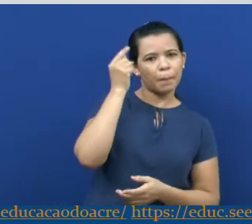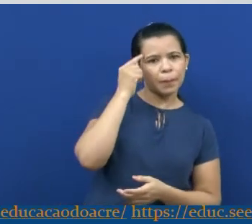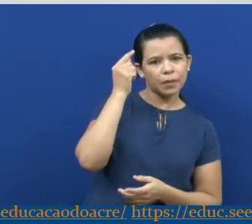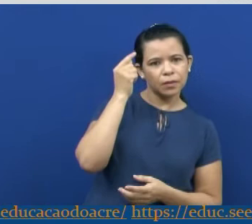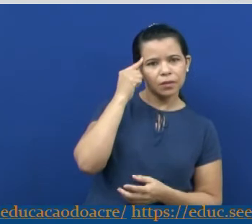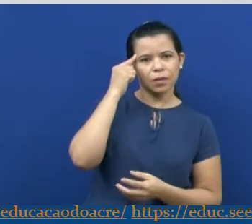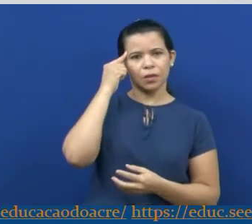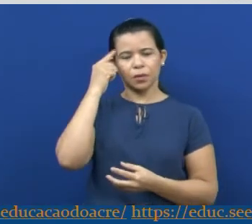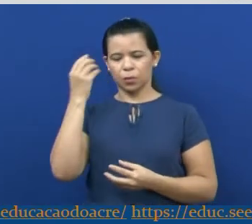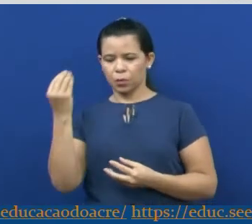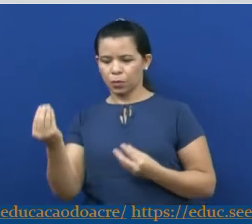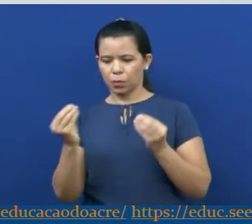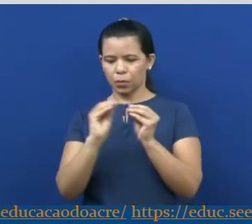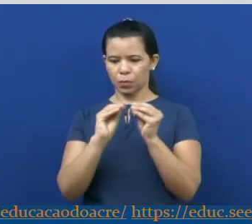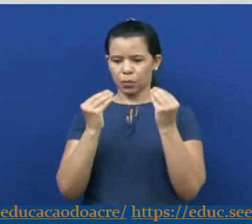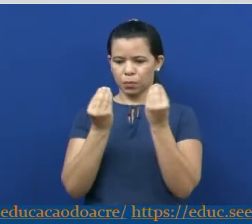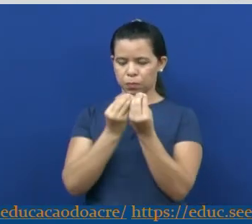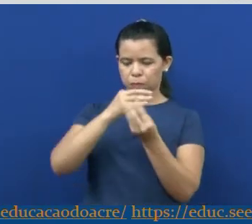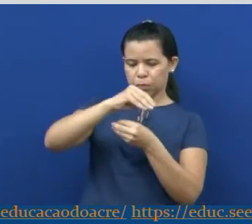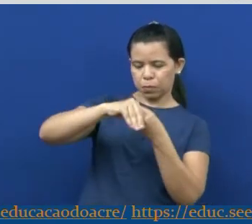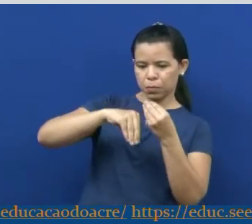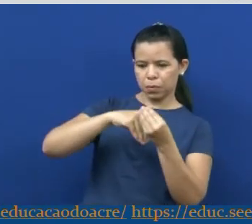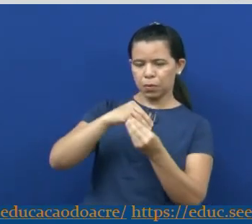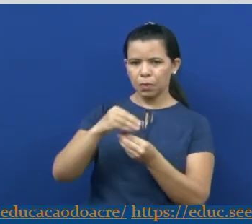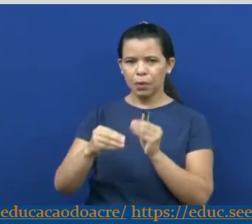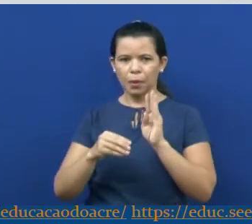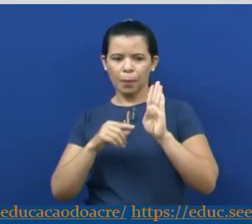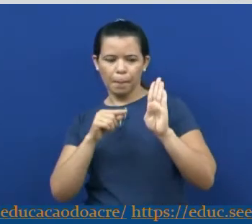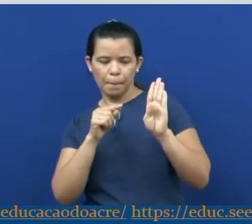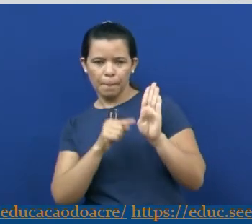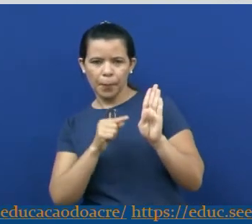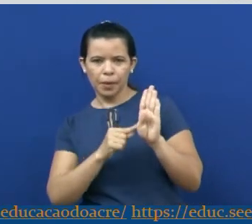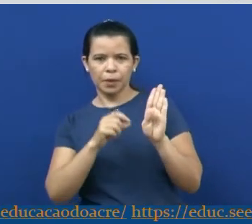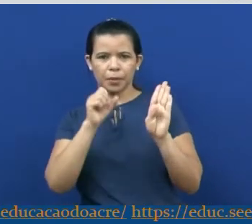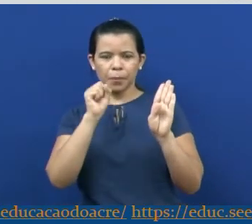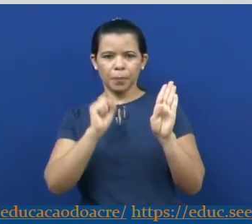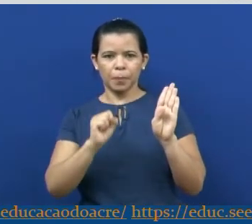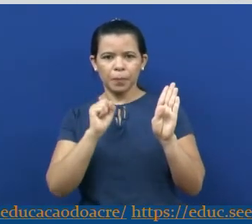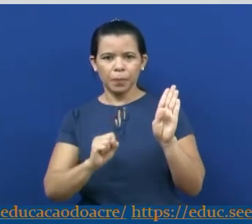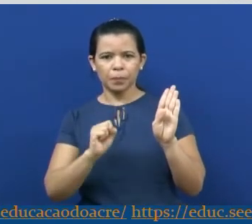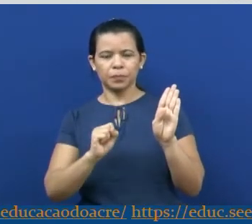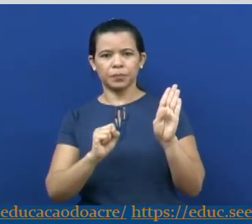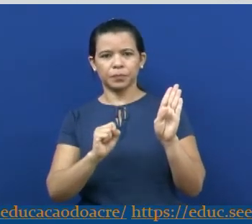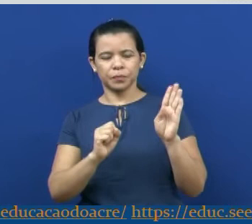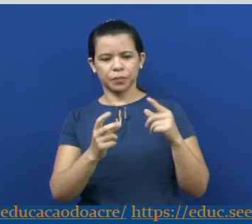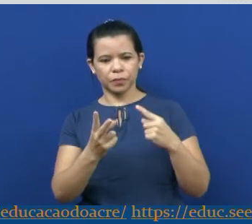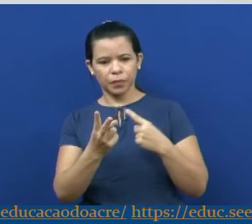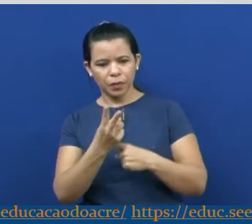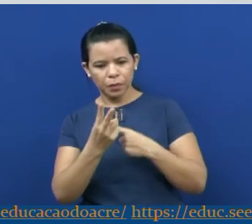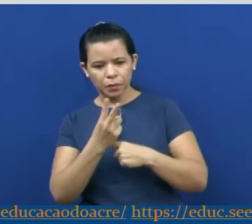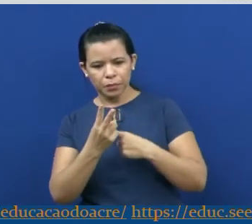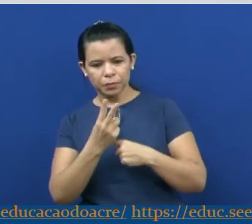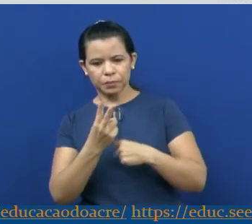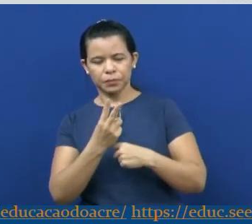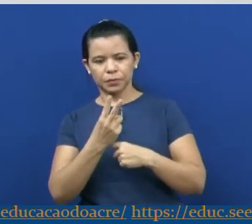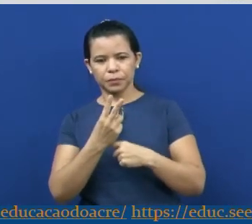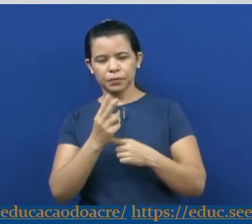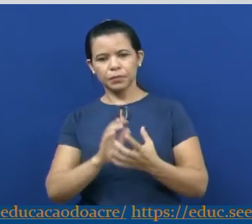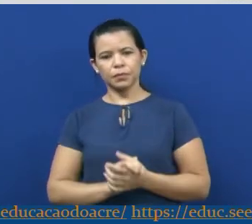farmacocinética, a formulação B pode levar à diminuição da flutuação dos níveis plasmáticos